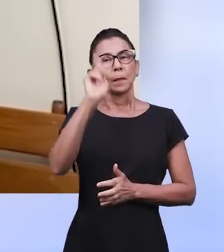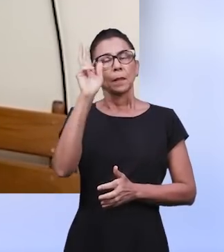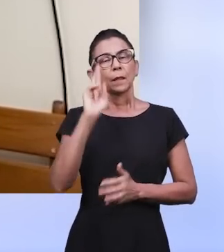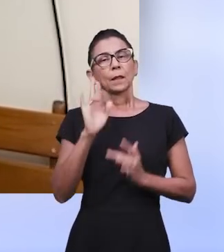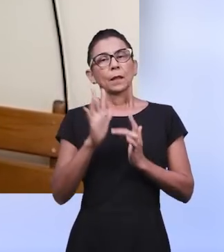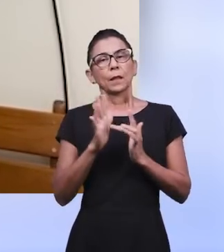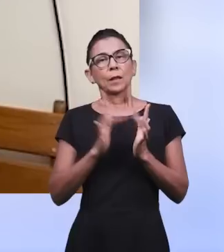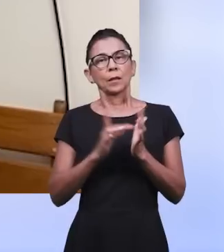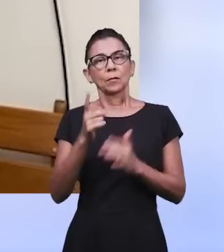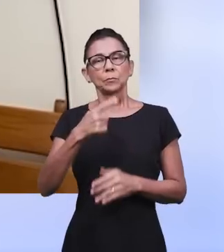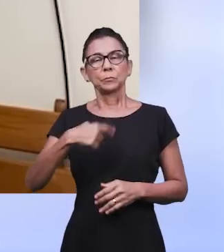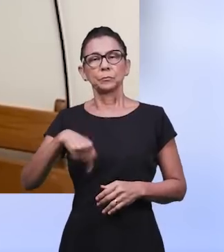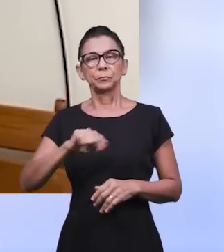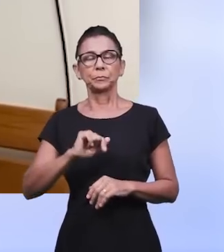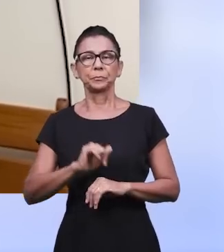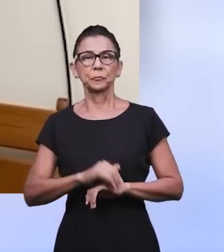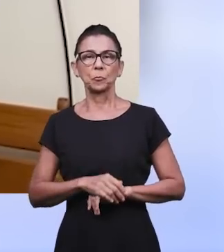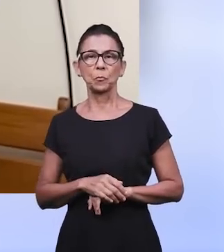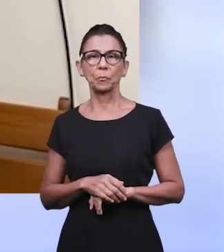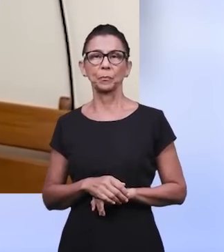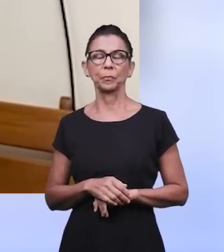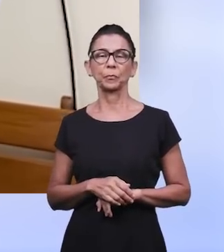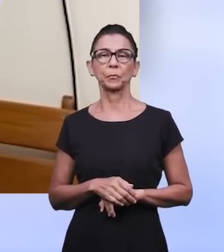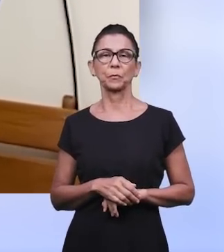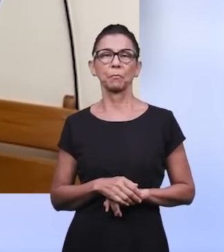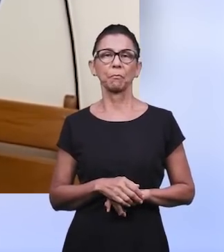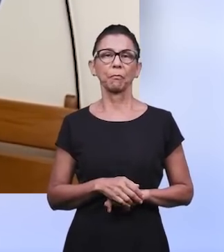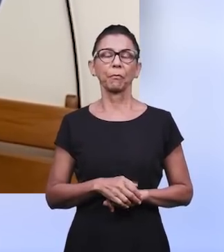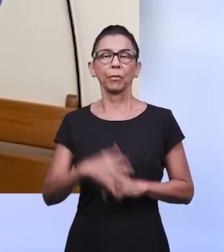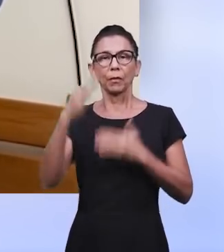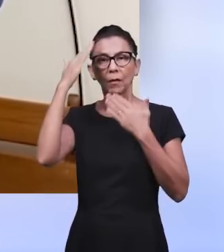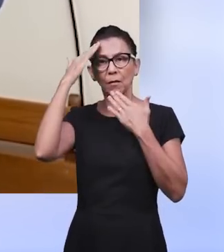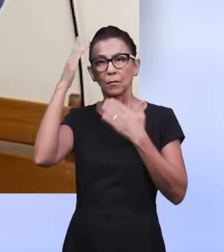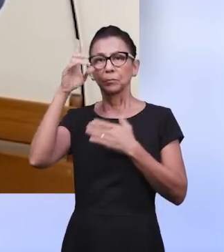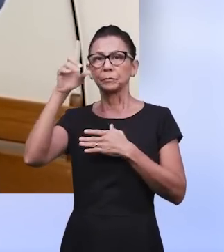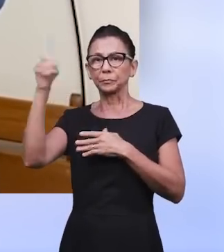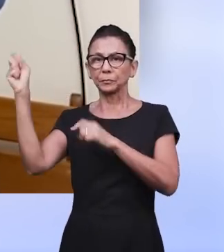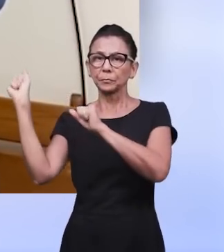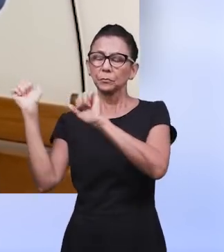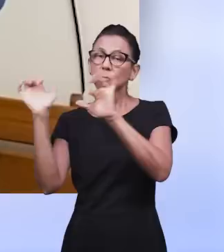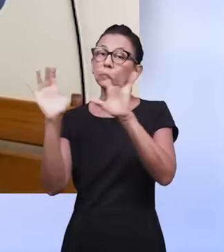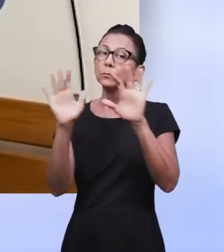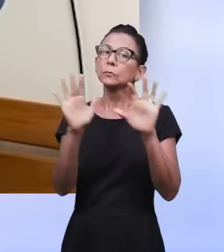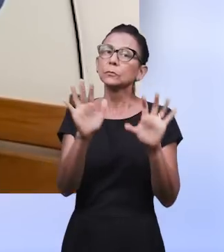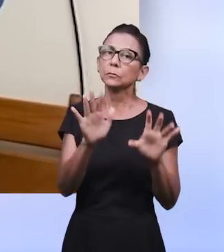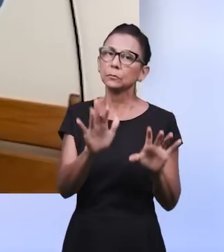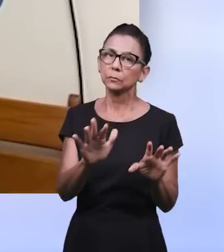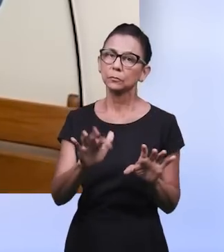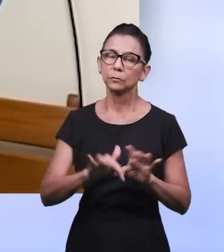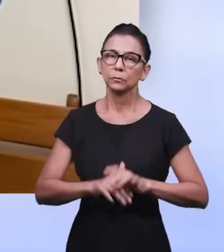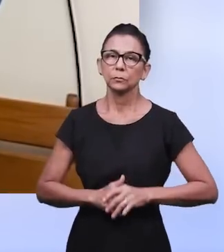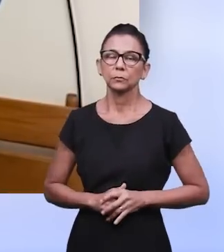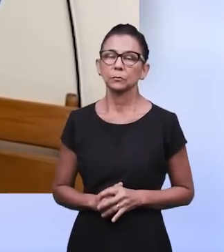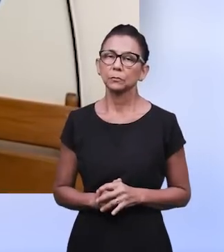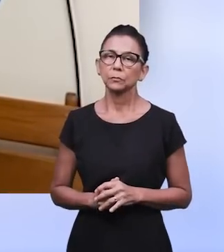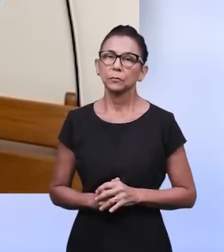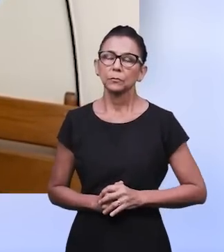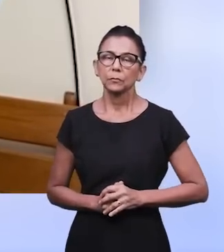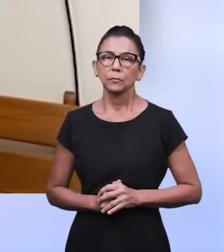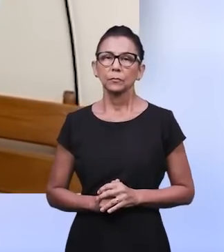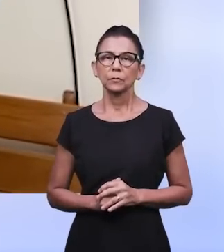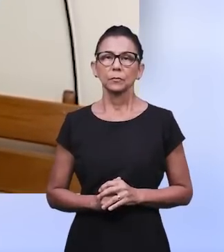Nós somos da igreja de Tampa. O Senhor tem nos dado muitas bênçãos na igreja de